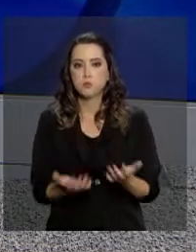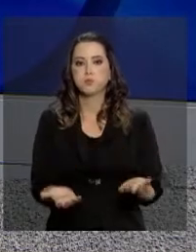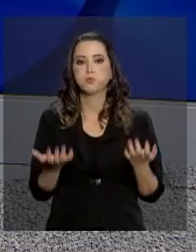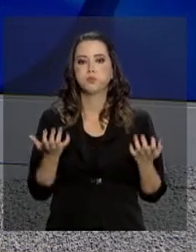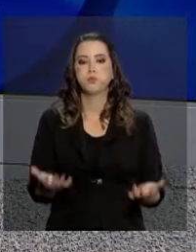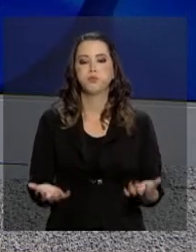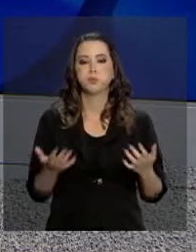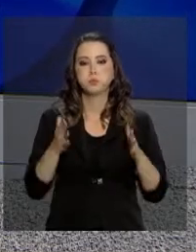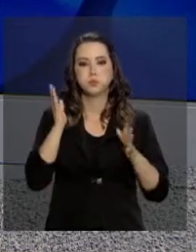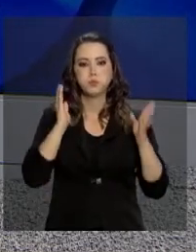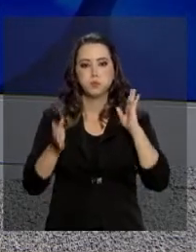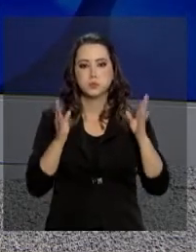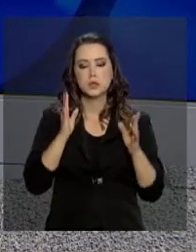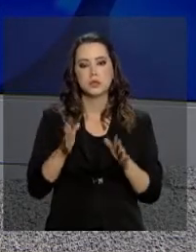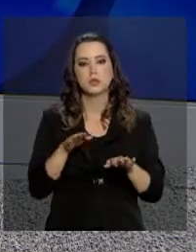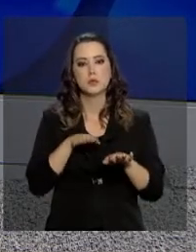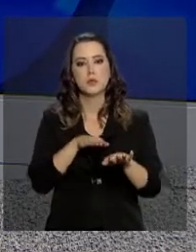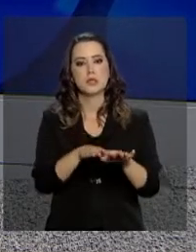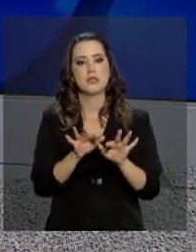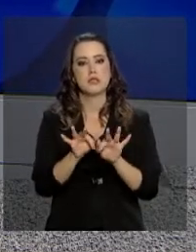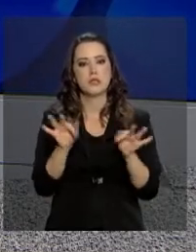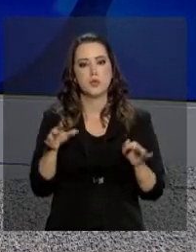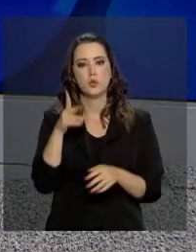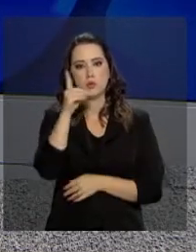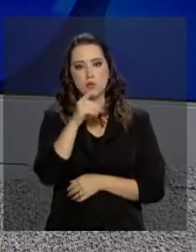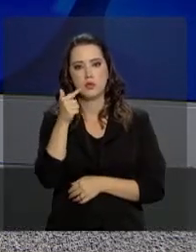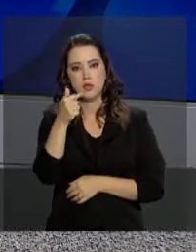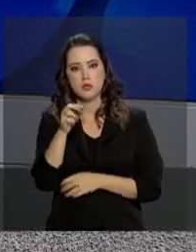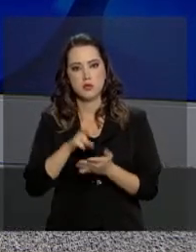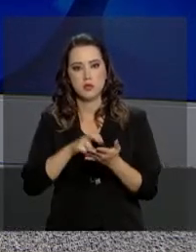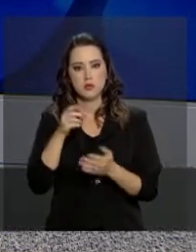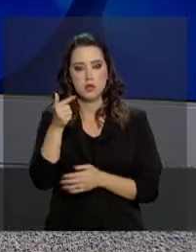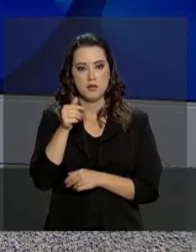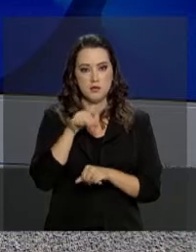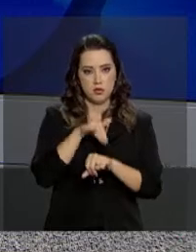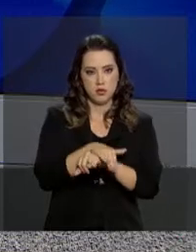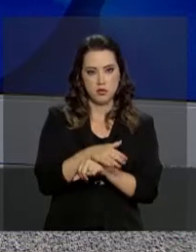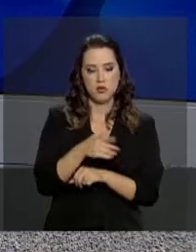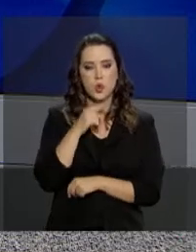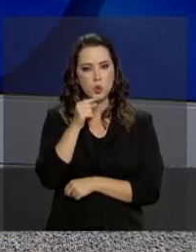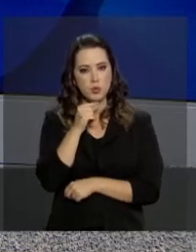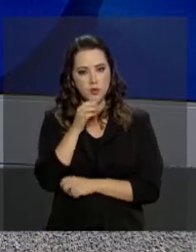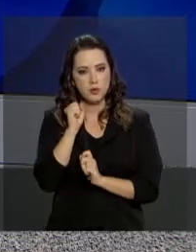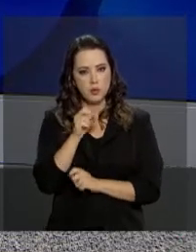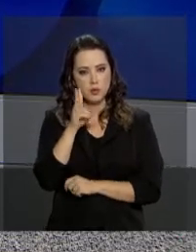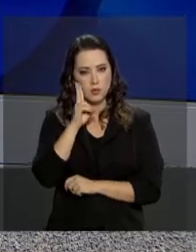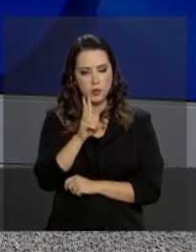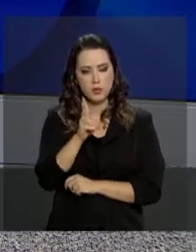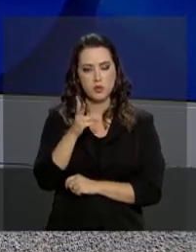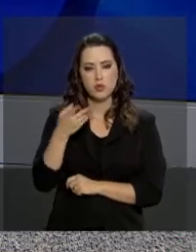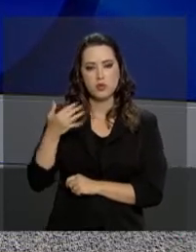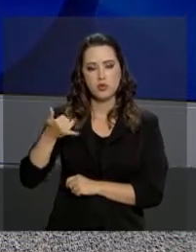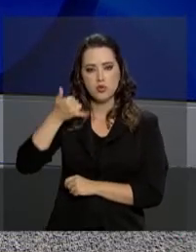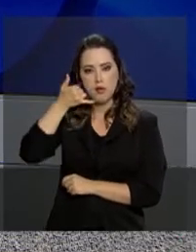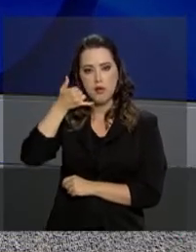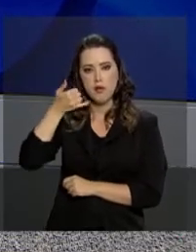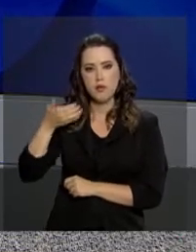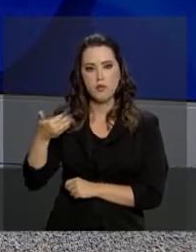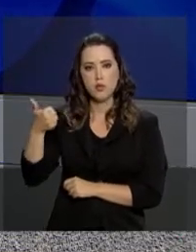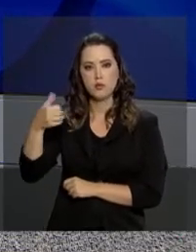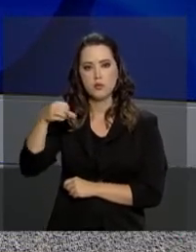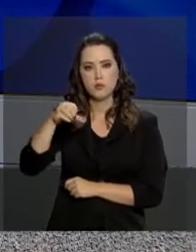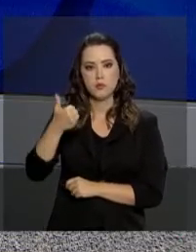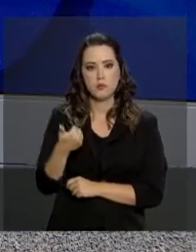simples, no domingo, das 7 da manhã às 7 da noite. Quem tiver dúvidas pode entrar em contato com a PRF no